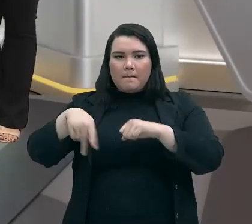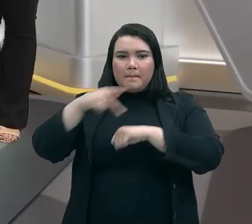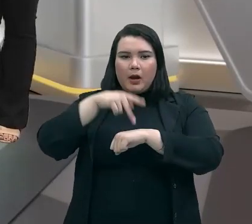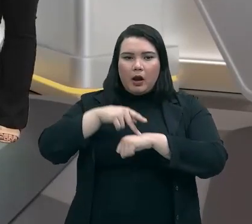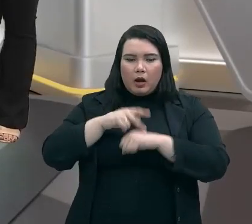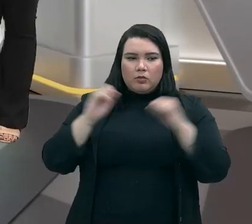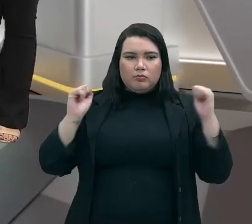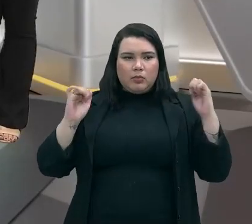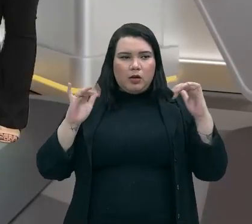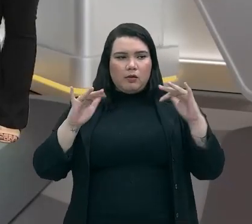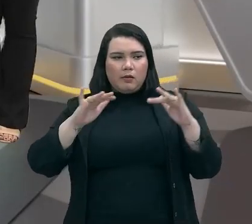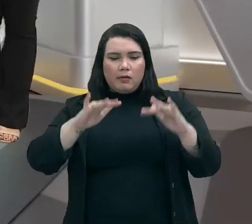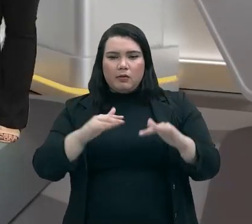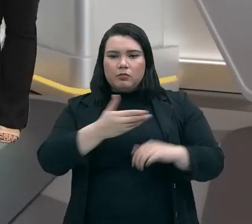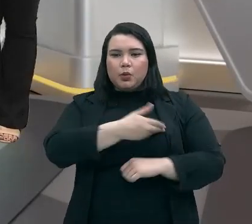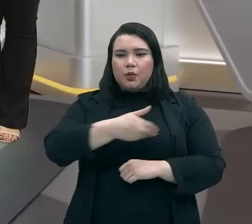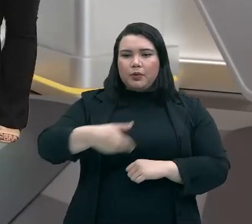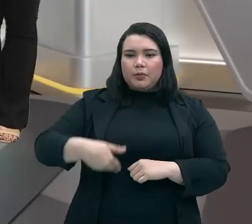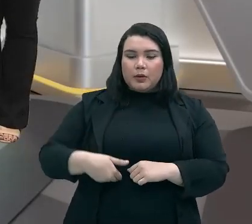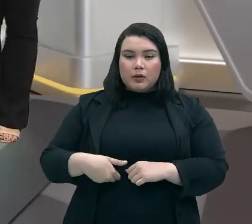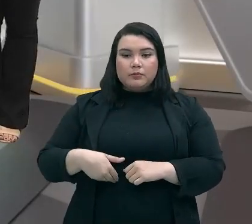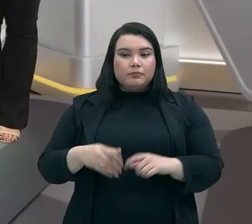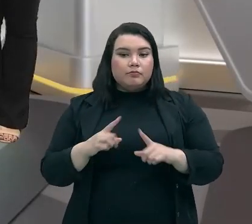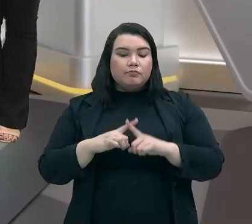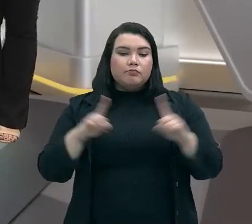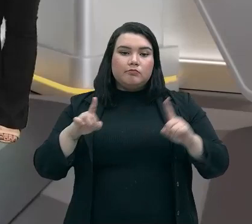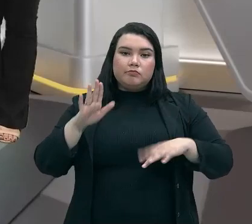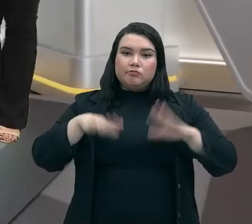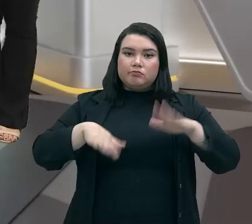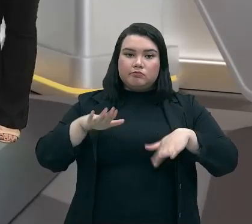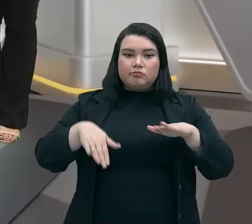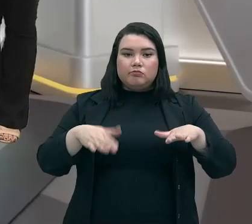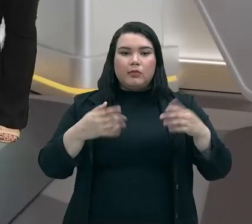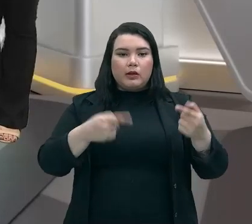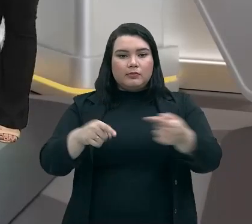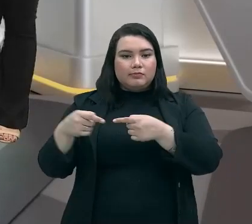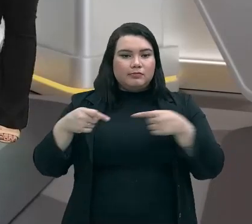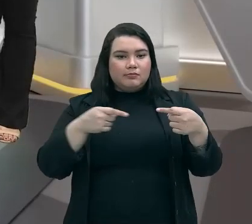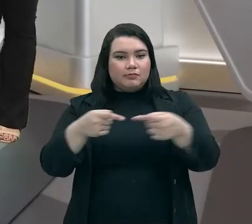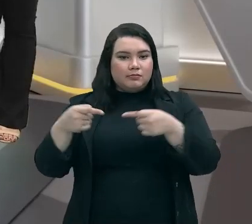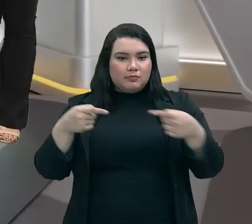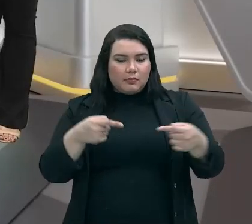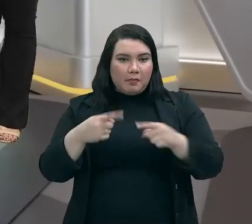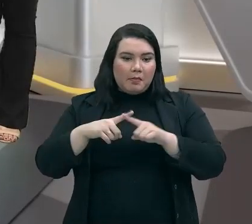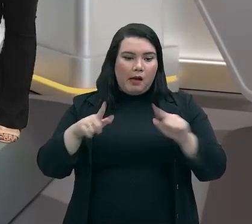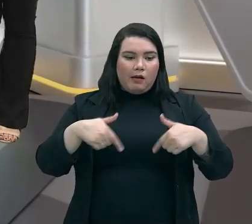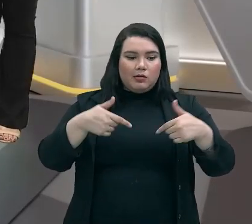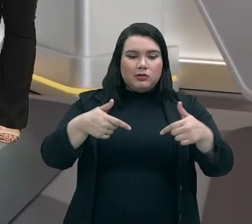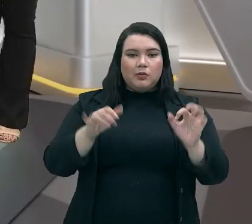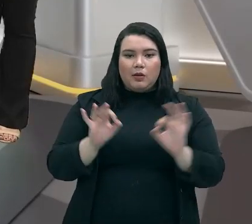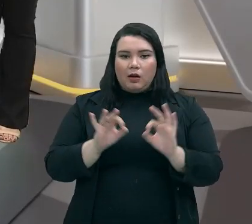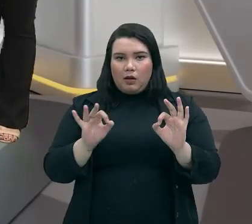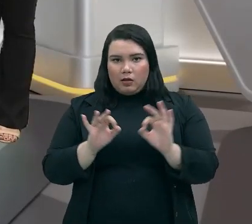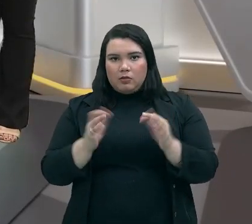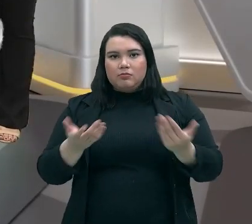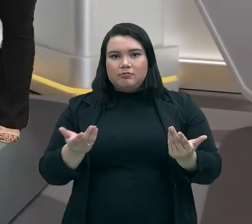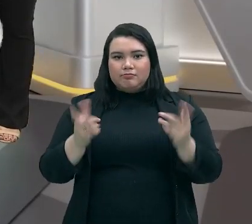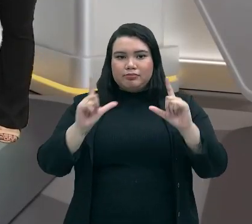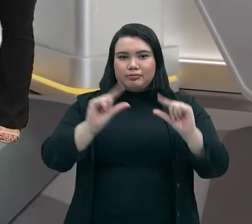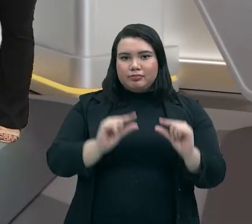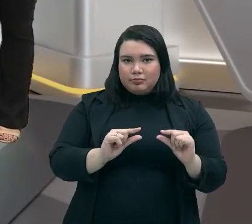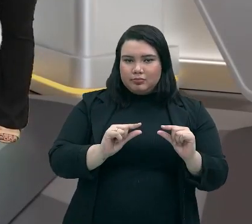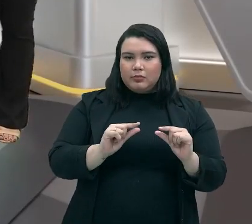e governantes. Pena que, na maioria das vezes, são muitas discussões e pouca prática, né, para que